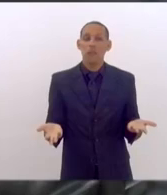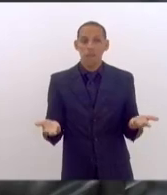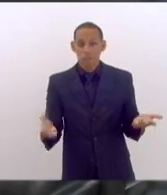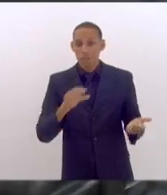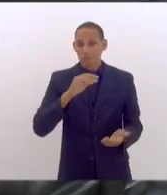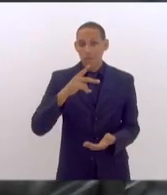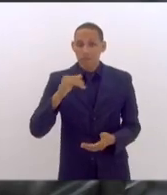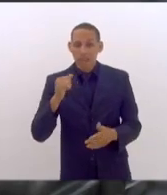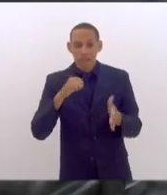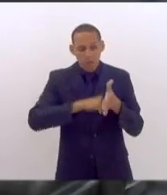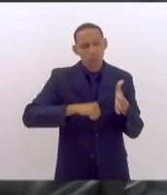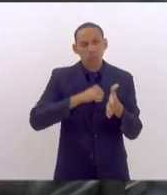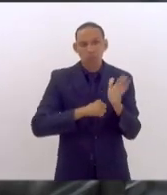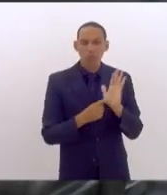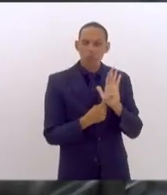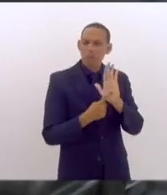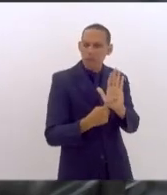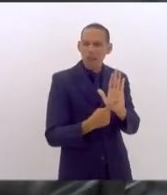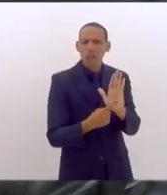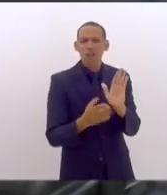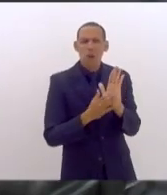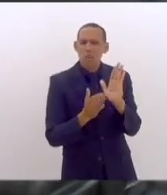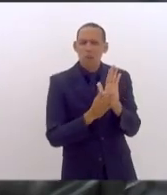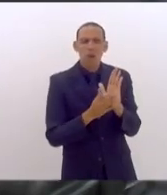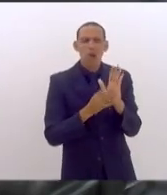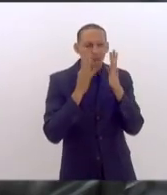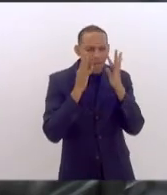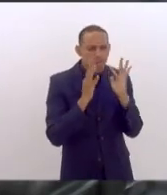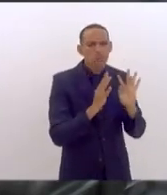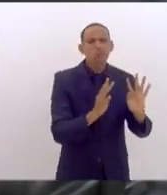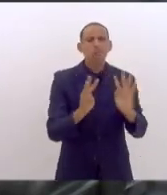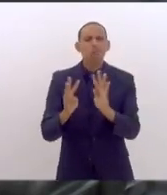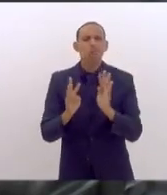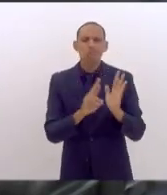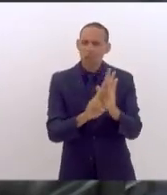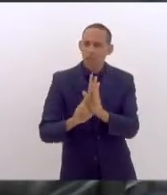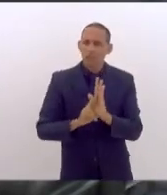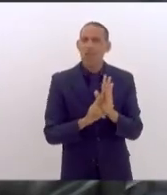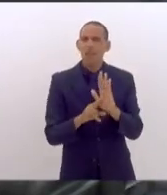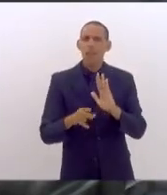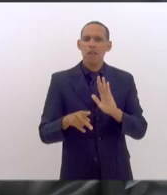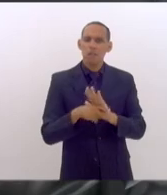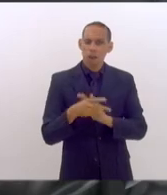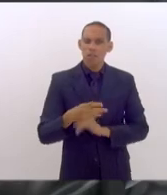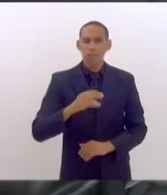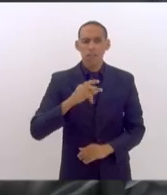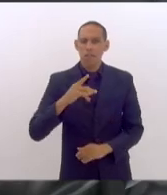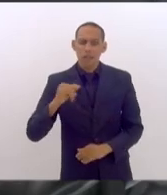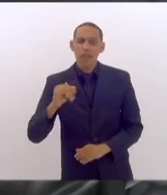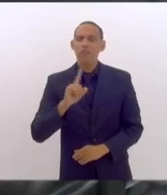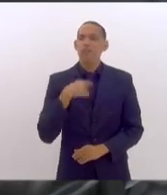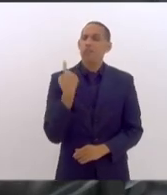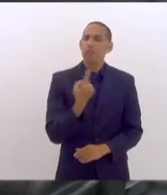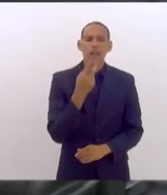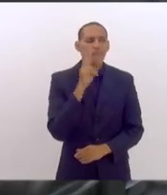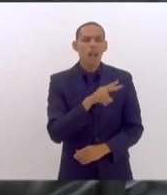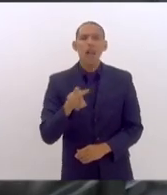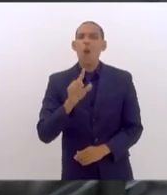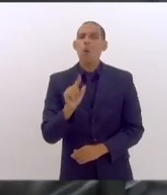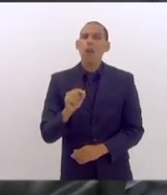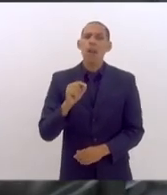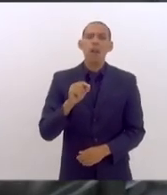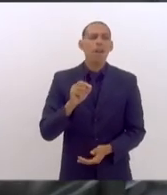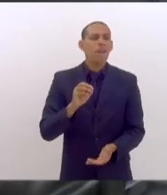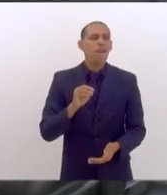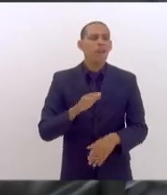mesmo se perguntando apresentando as propostas ouviram dos representantes aqui na nessa CPI nós observamos muito